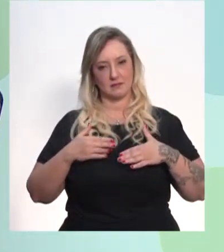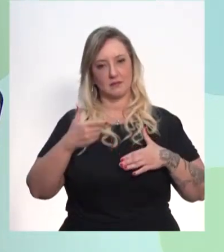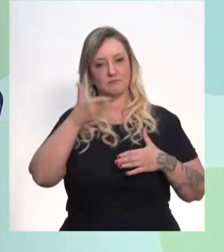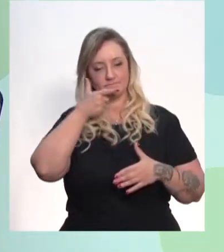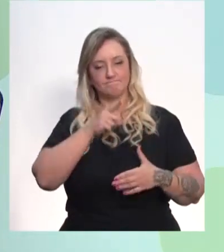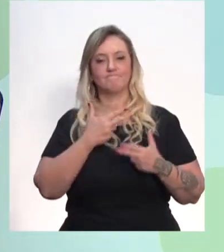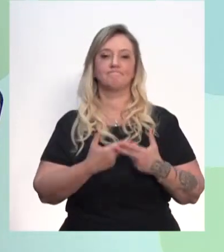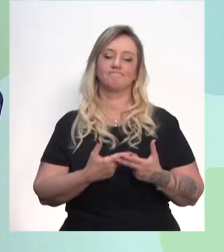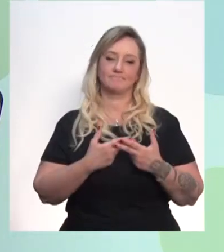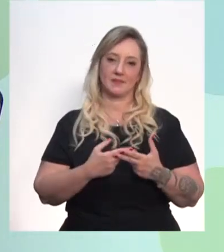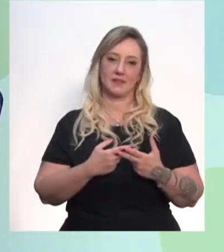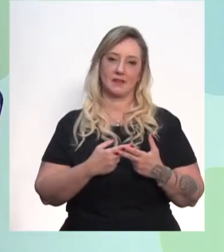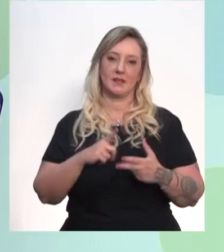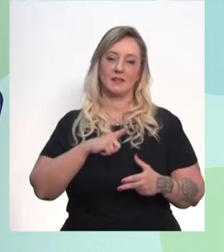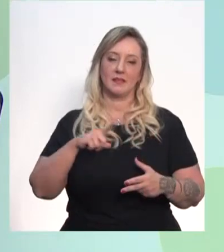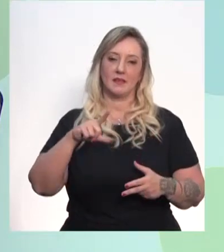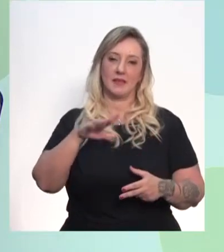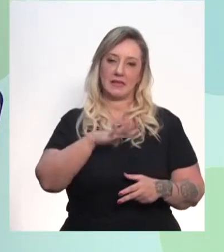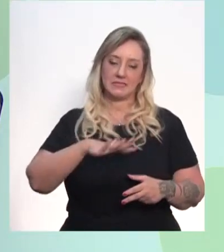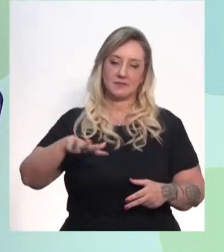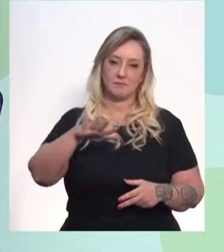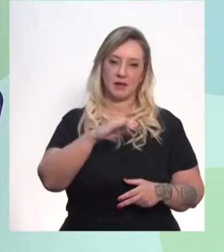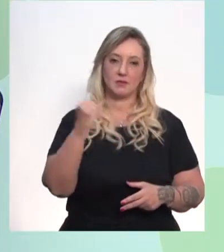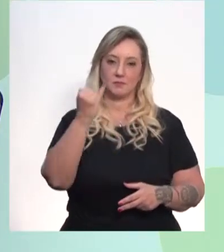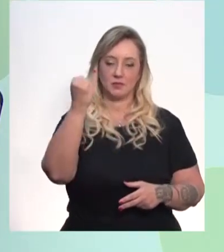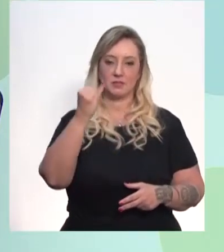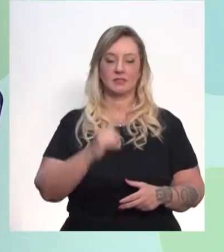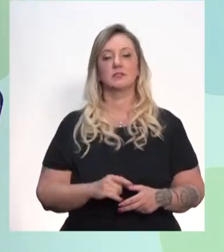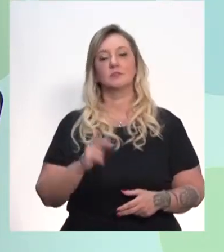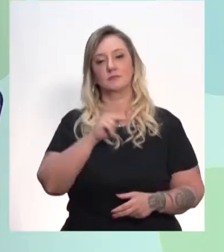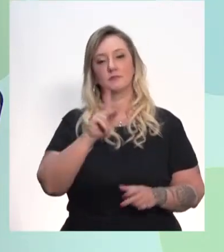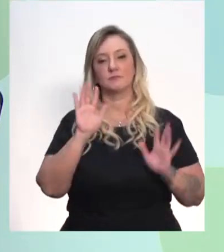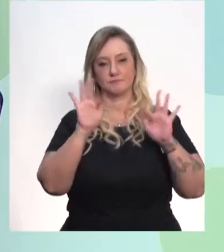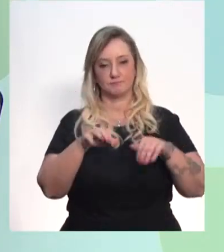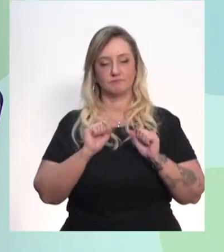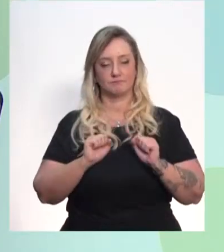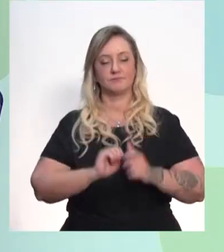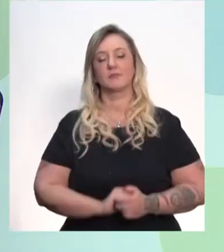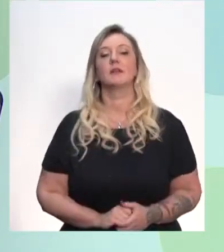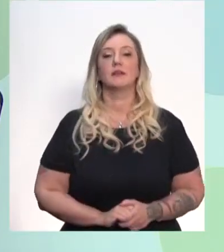abaixo. Clicando lá, vocês vão abrir outra tela,